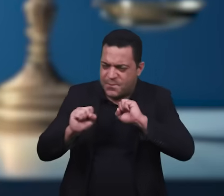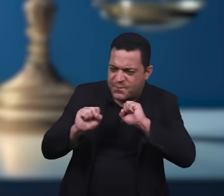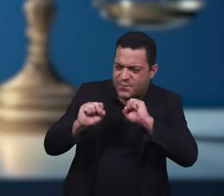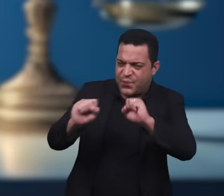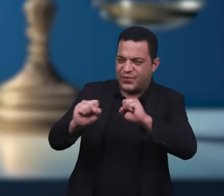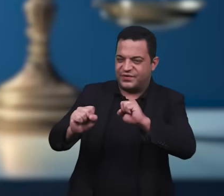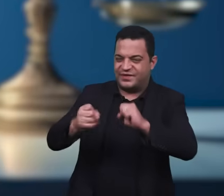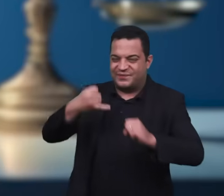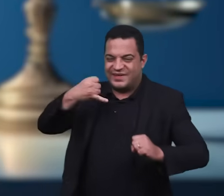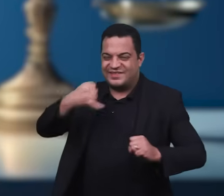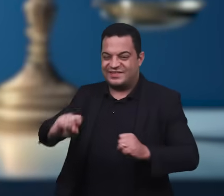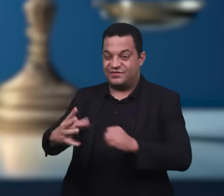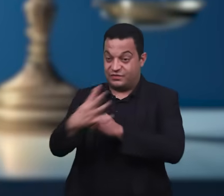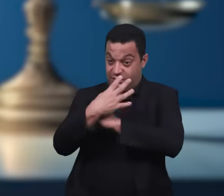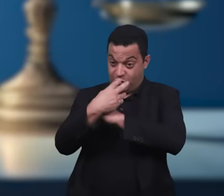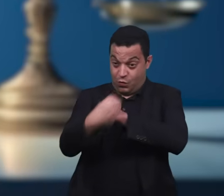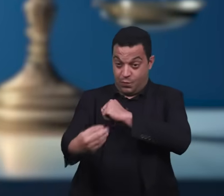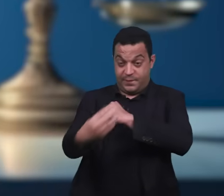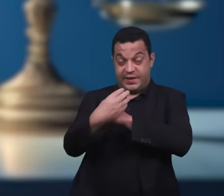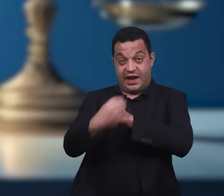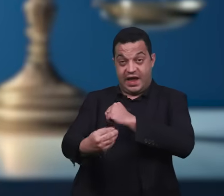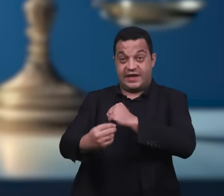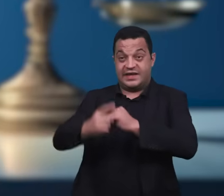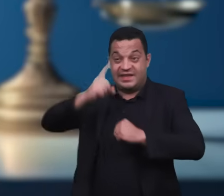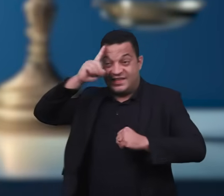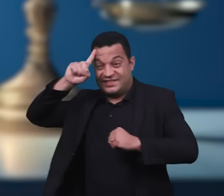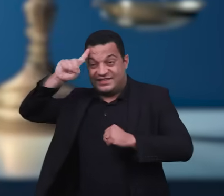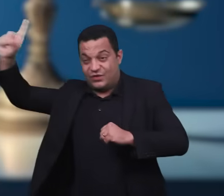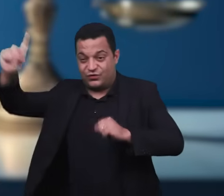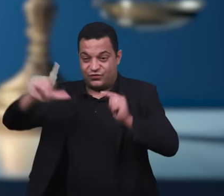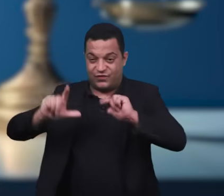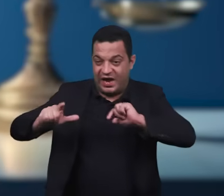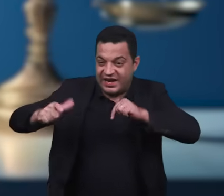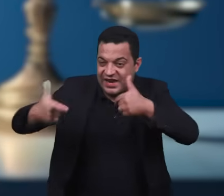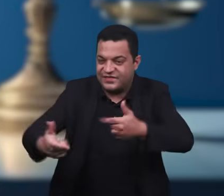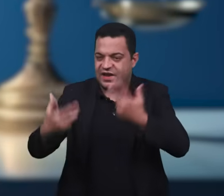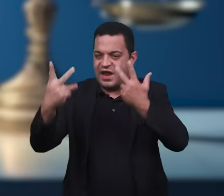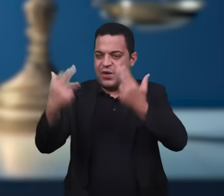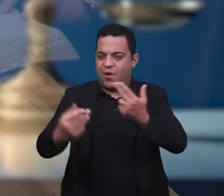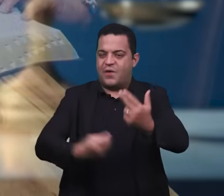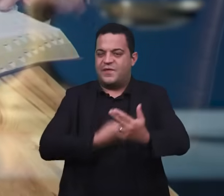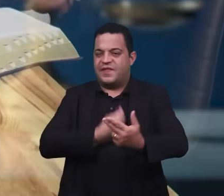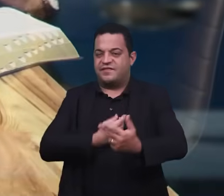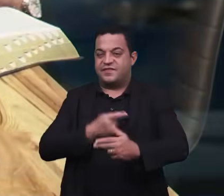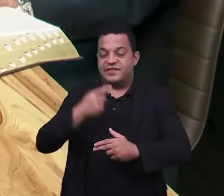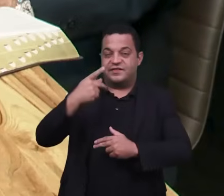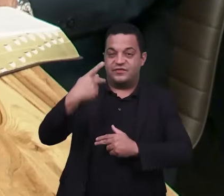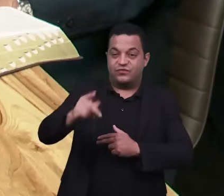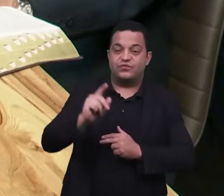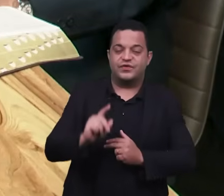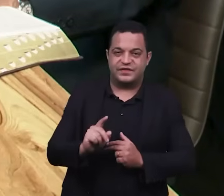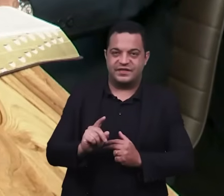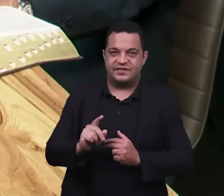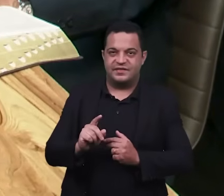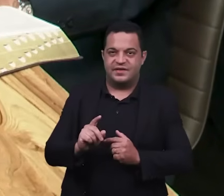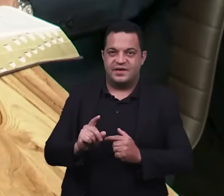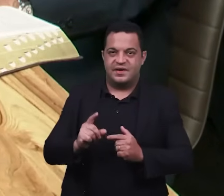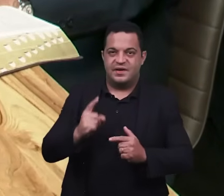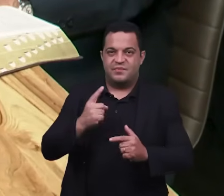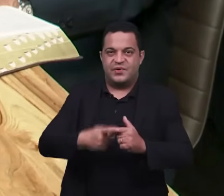fazei, e o Deus de paz será convosco. Ele usa ele como um exemplo de transformação e